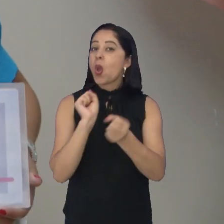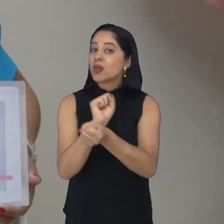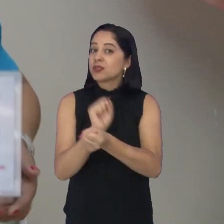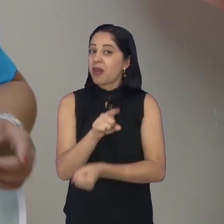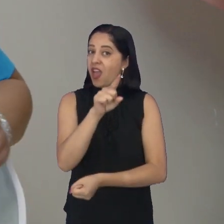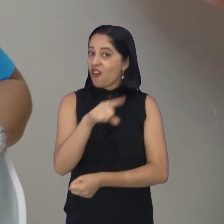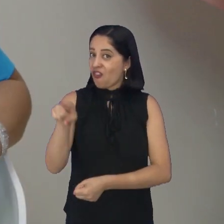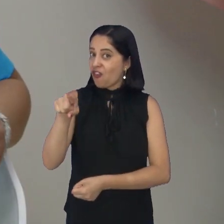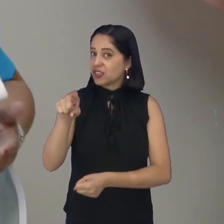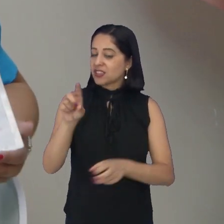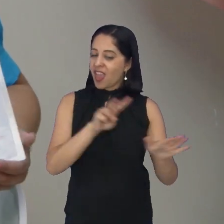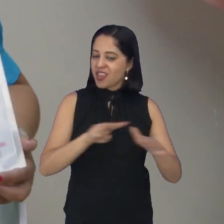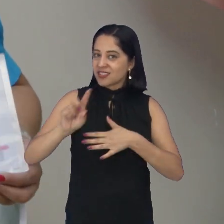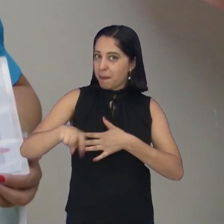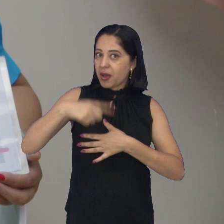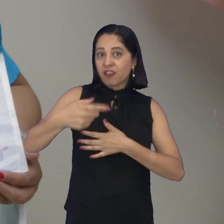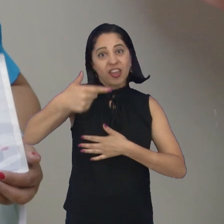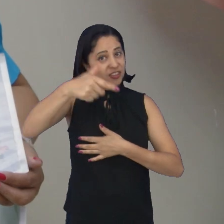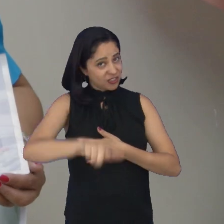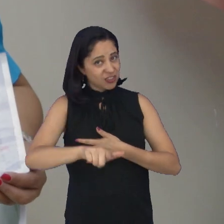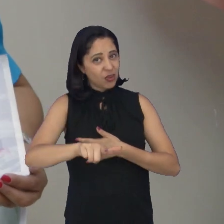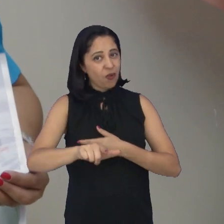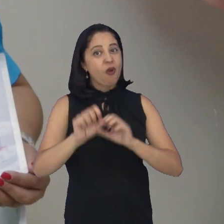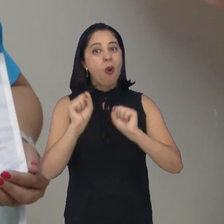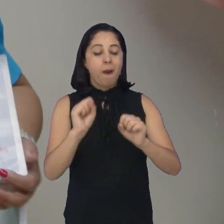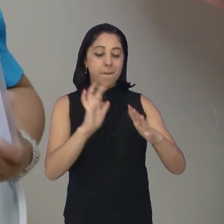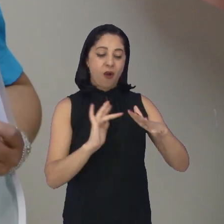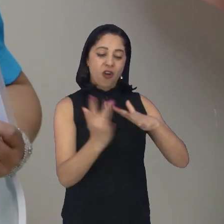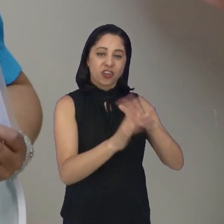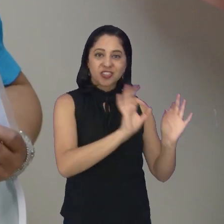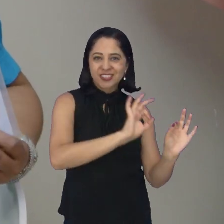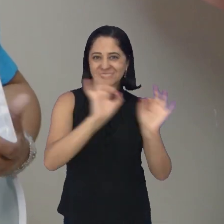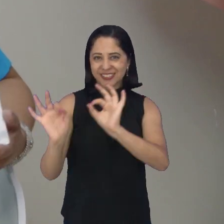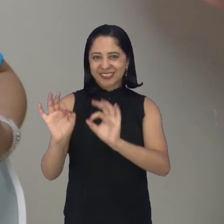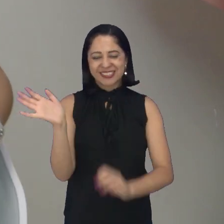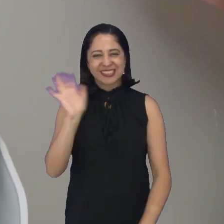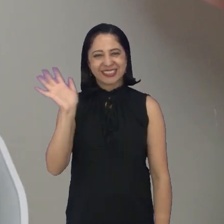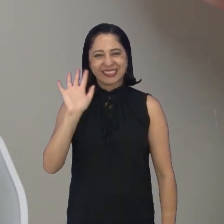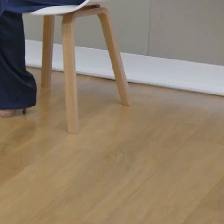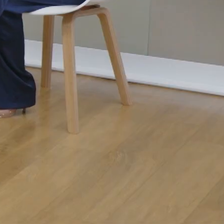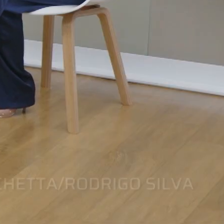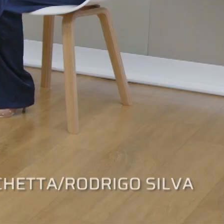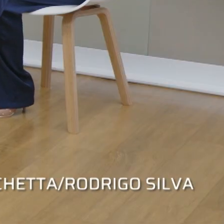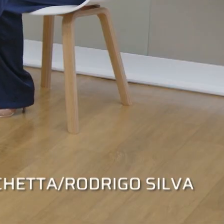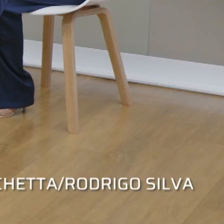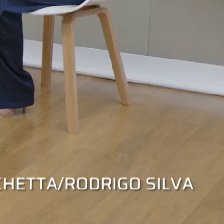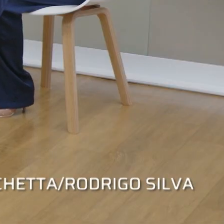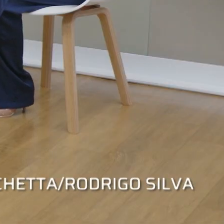próximo programa. Acompanhe a gente por meio das nossas redes sociais. Até a próxima!